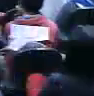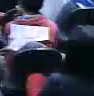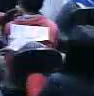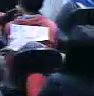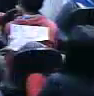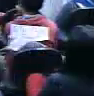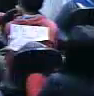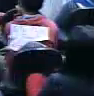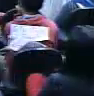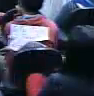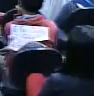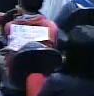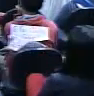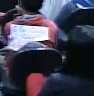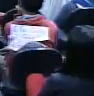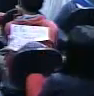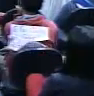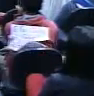Ofício